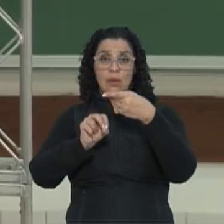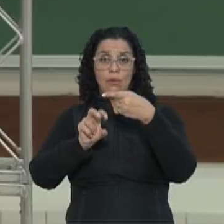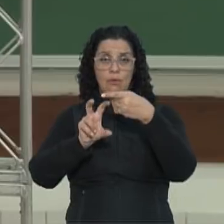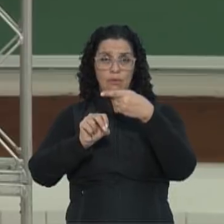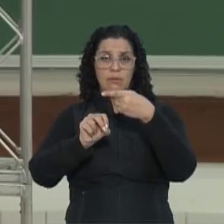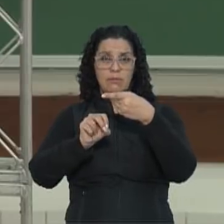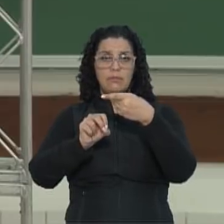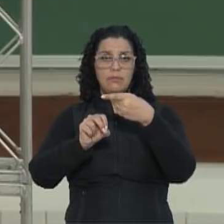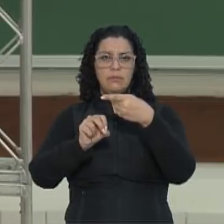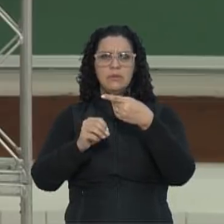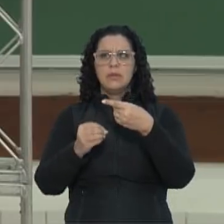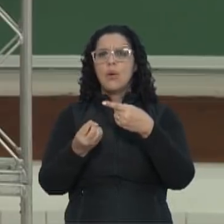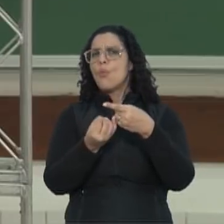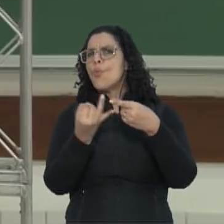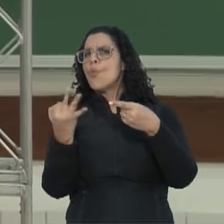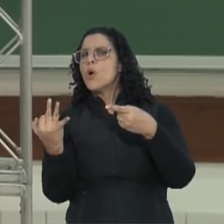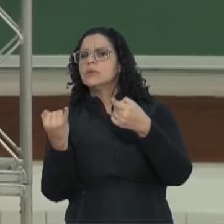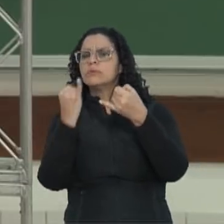50avos,